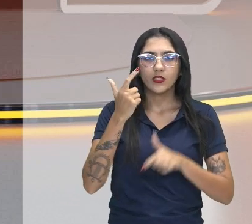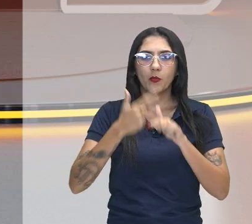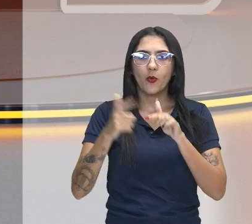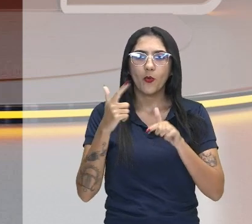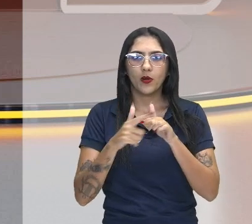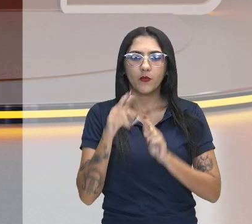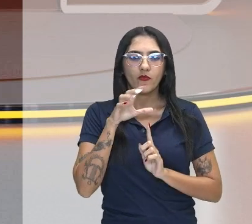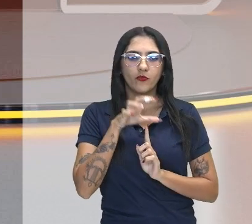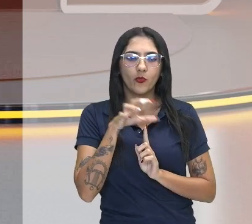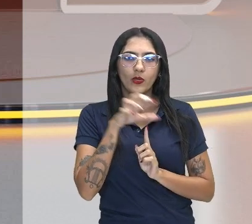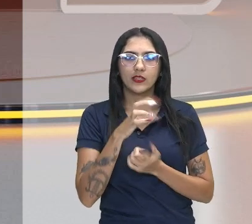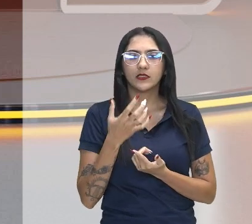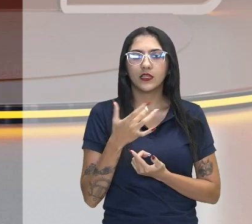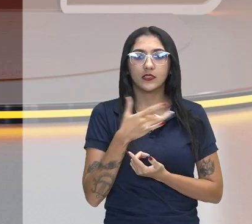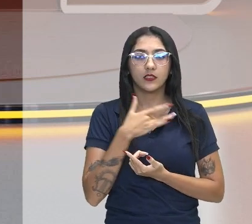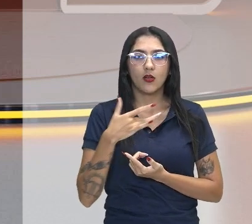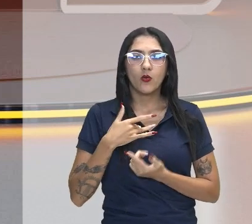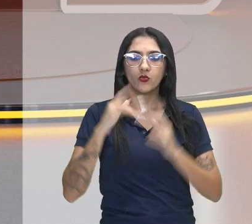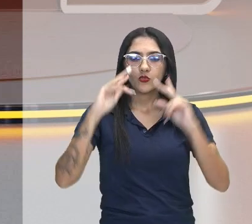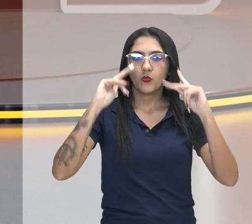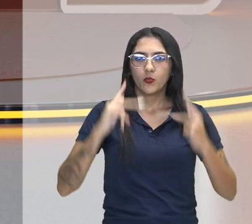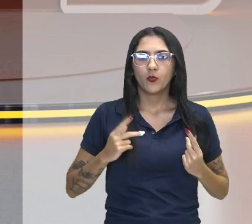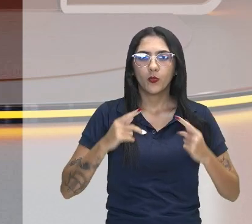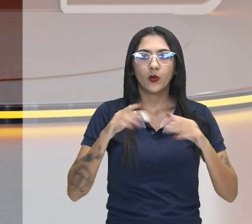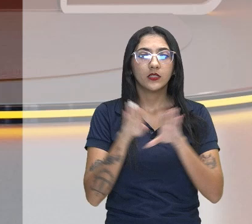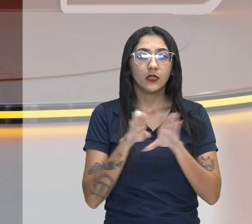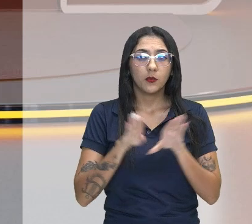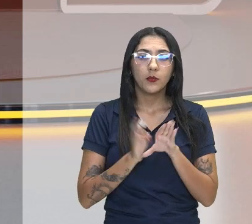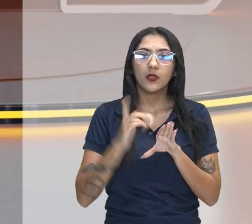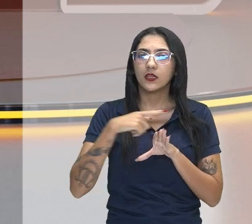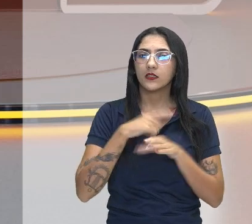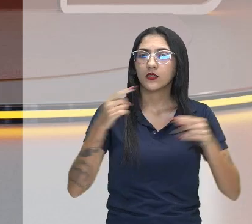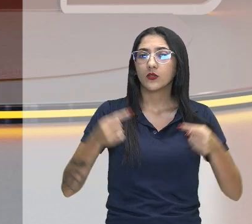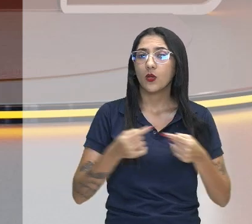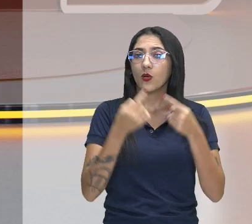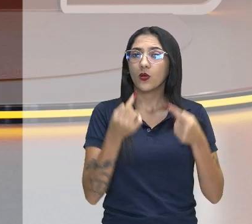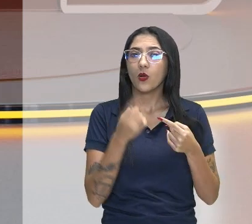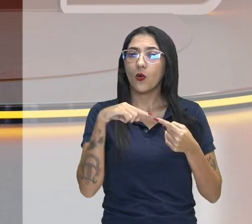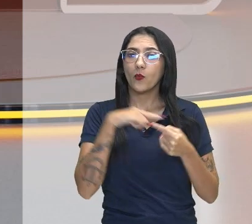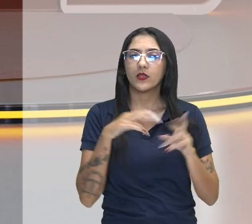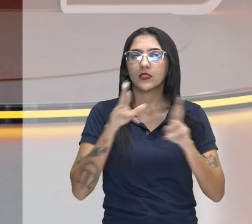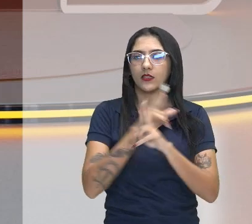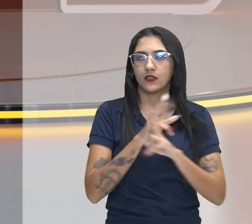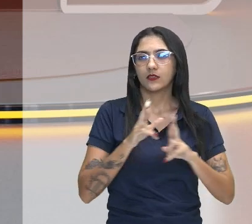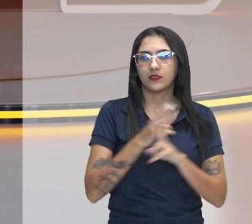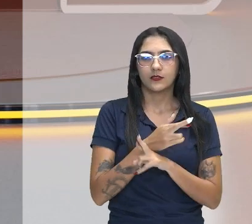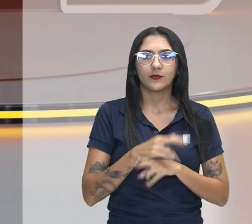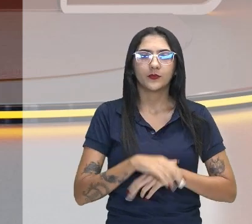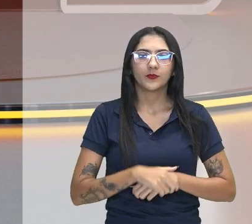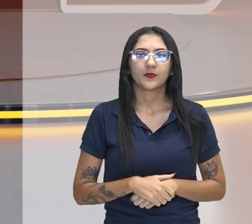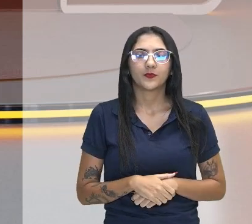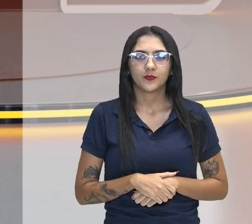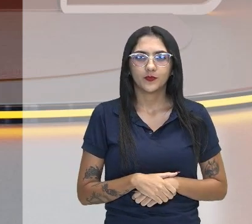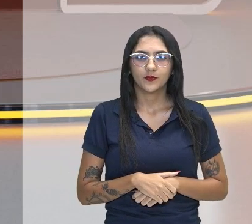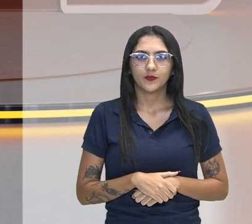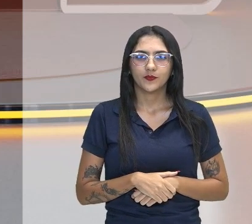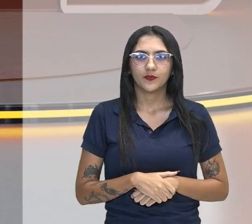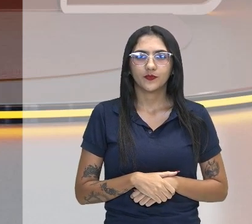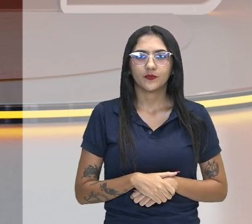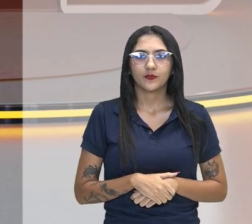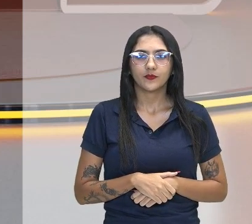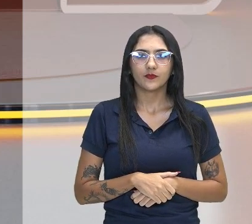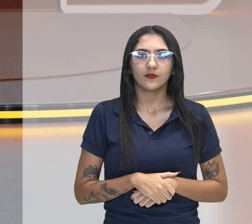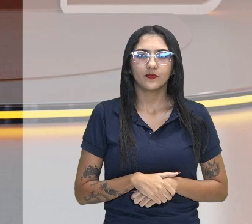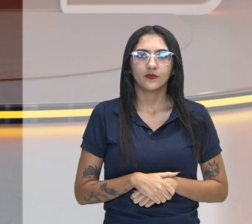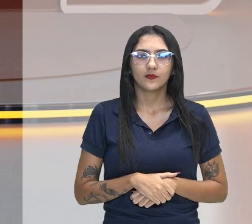à saúde humana também vai estar relacionado, né, a essas vantagens. No entanto, a gente